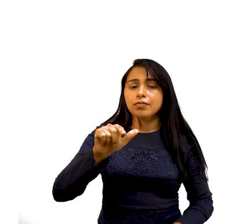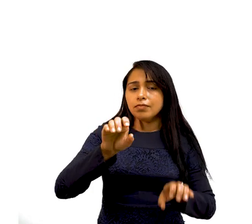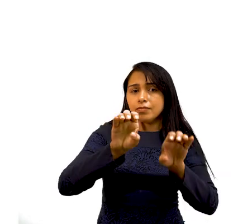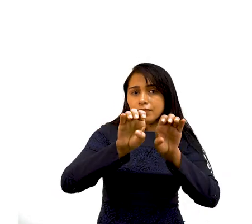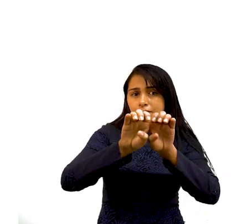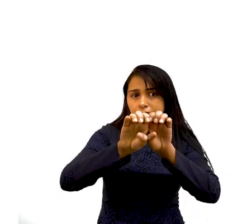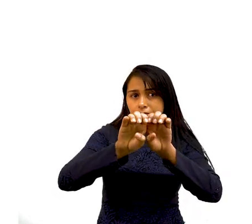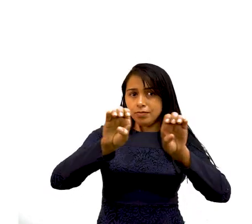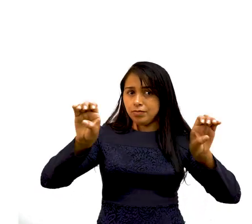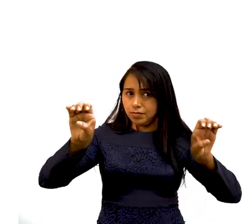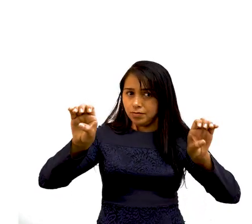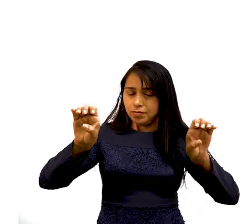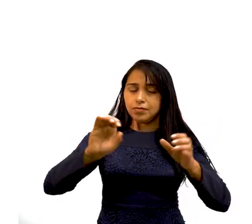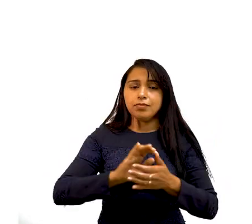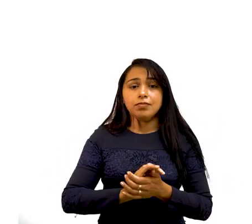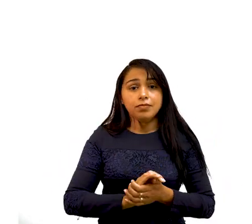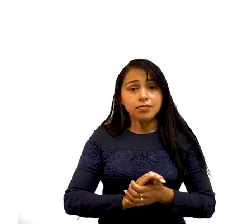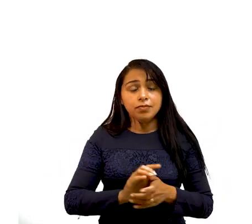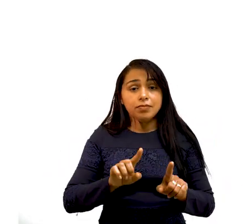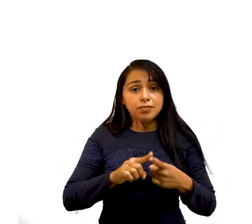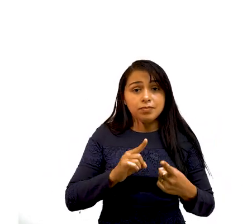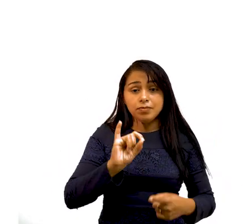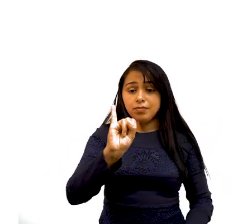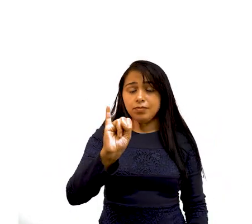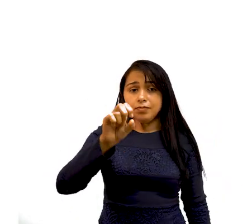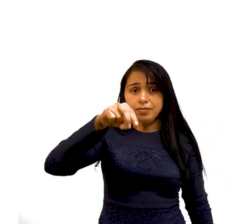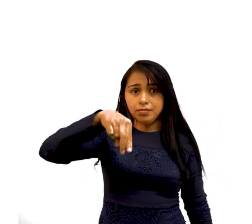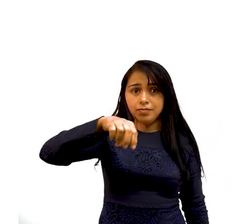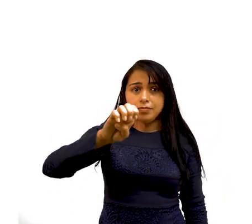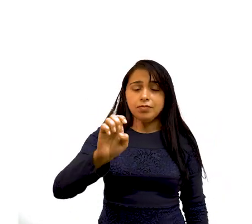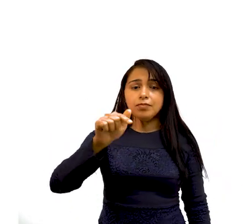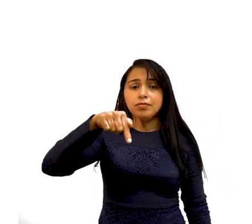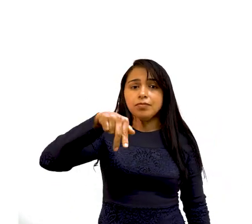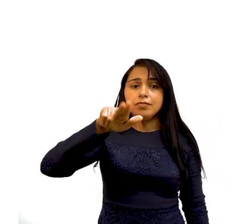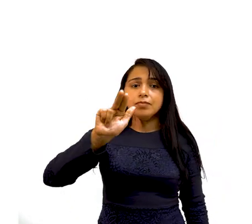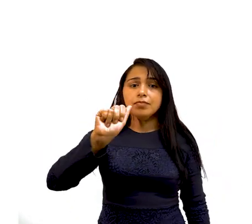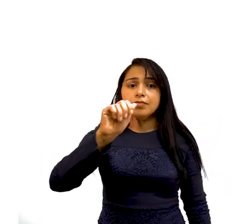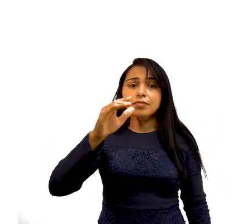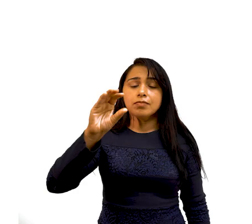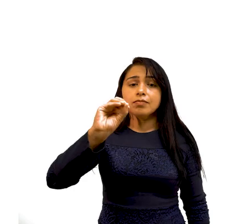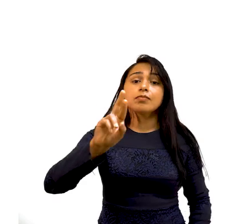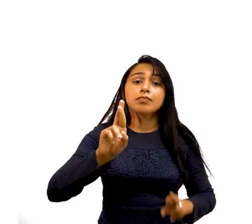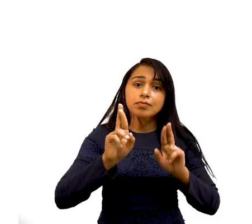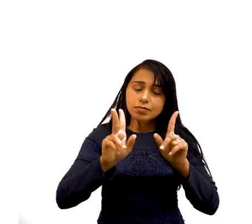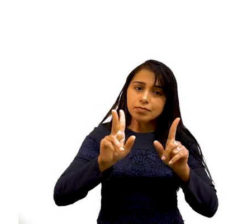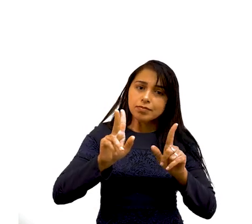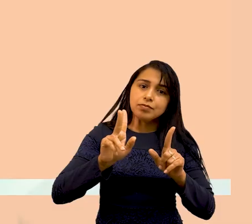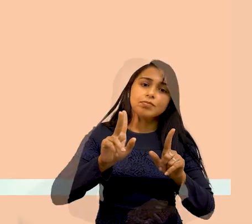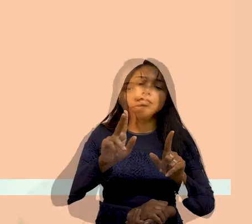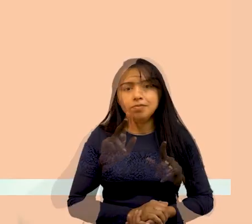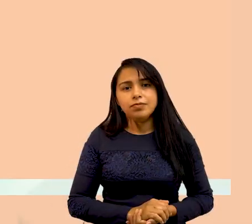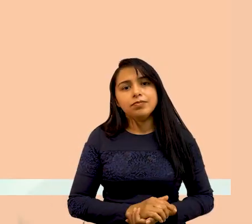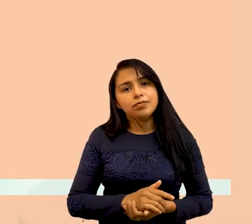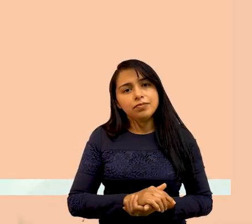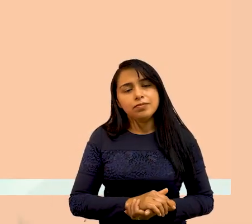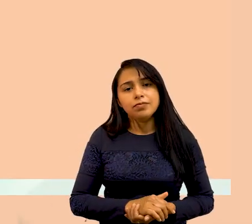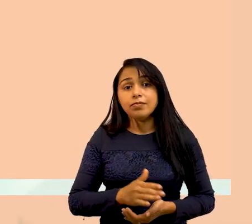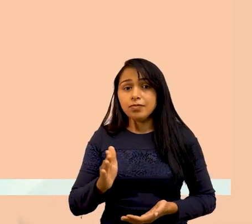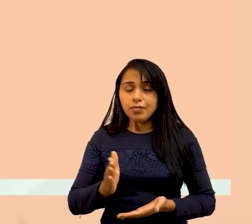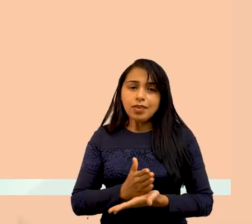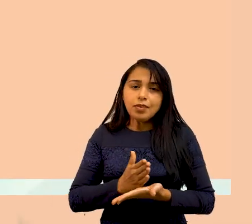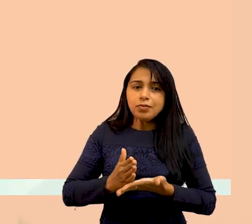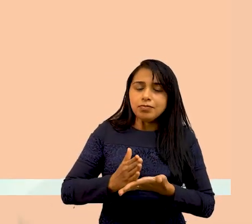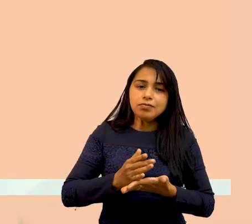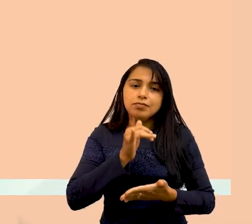maior que 70, essa parte aqui, ó, já vai ser maior que 141, porque senão aqui é o maior que. Estamos aqui com